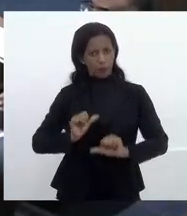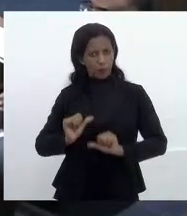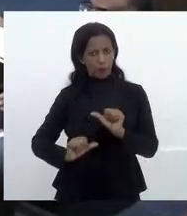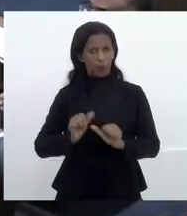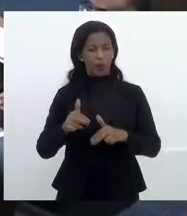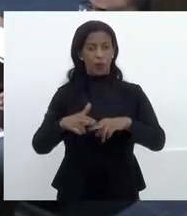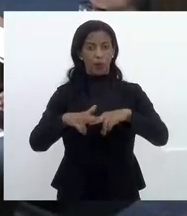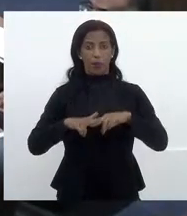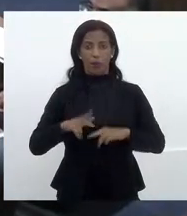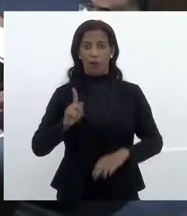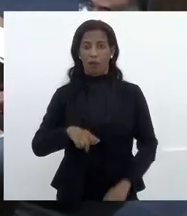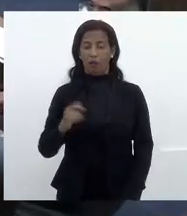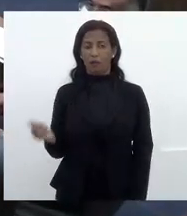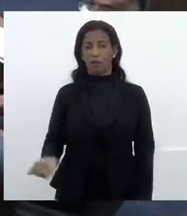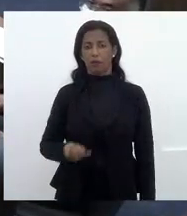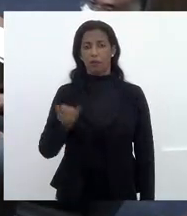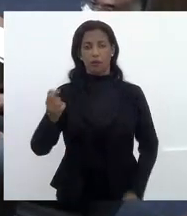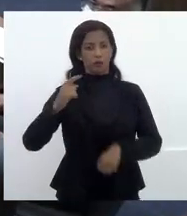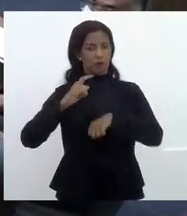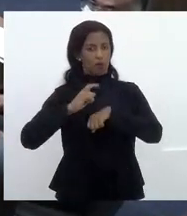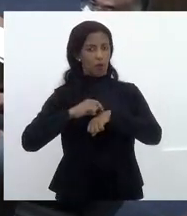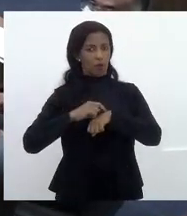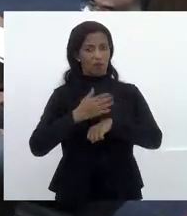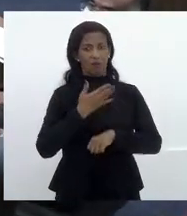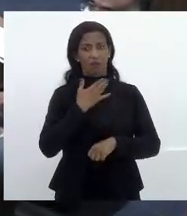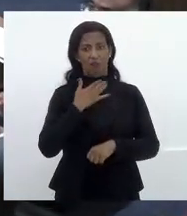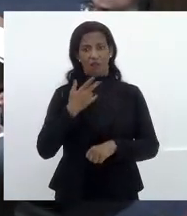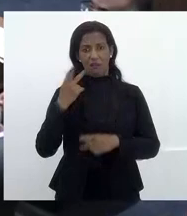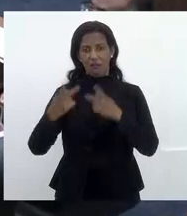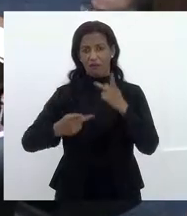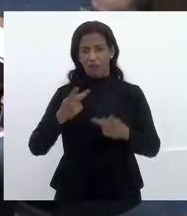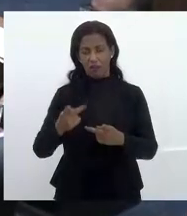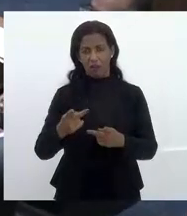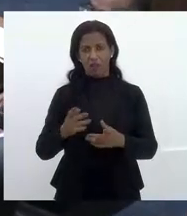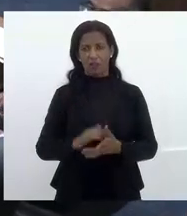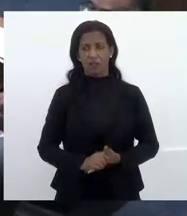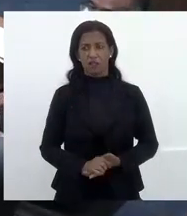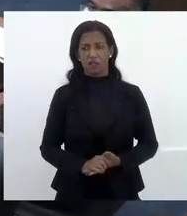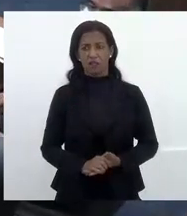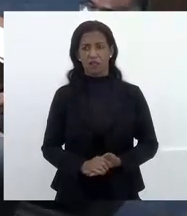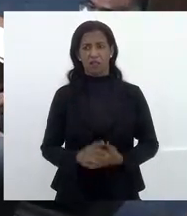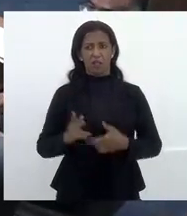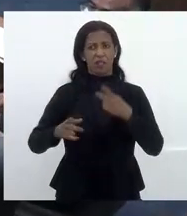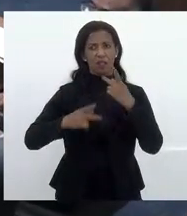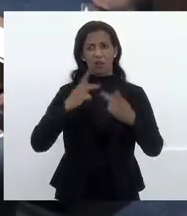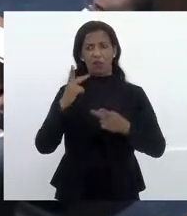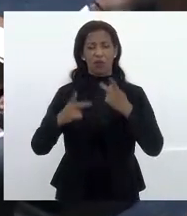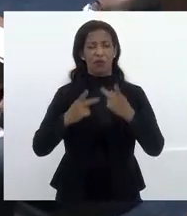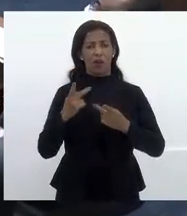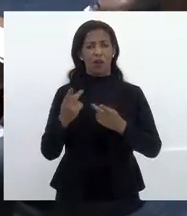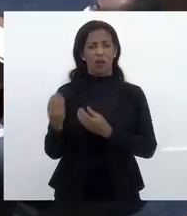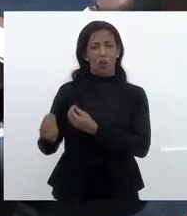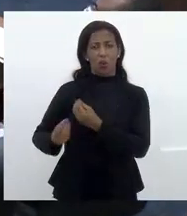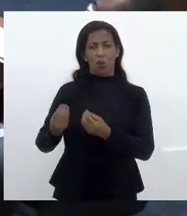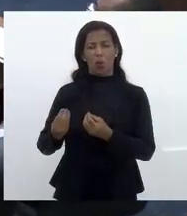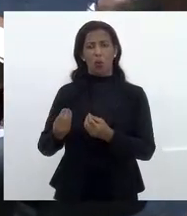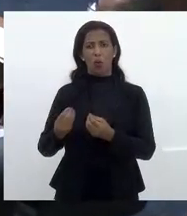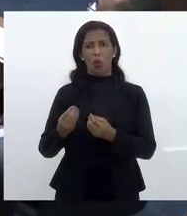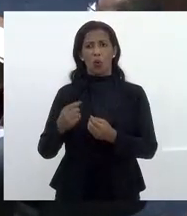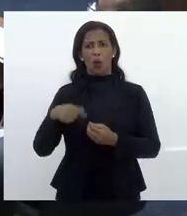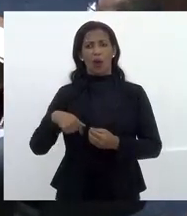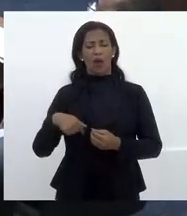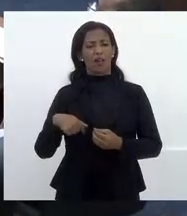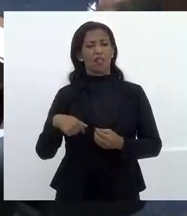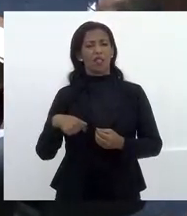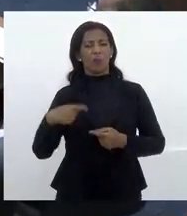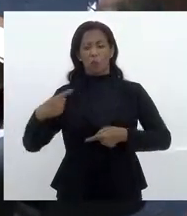e por isso que é fundamental que na hora de fazer uso da fala que eu não faça uso da fala como o discurso por isso eu